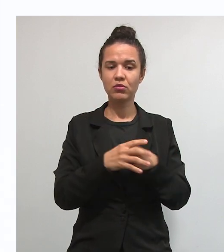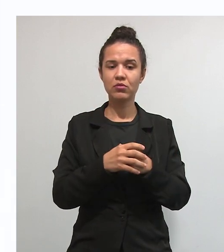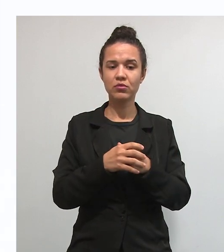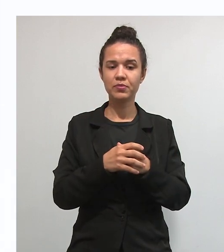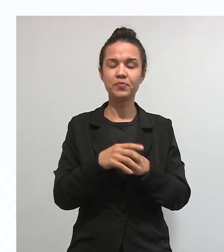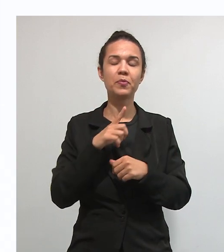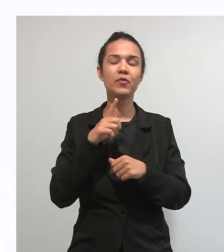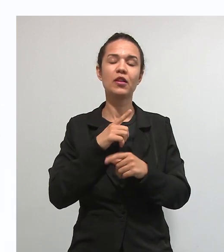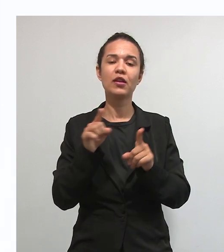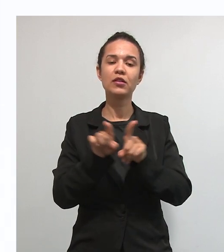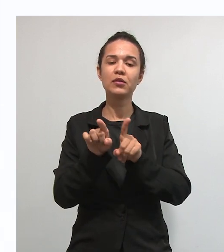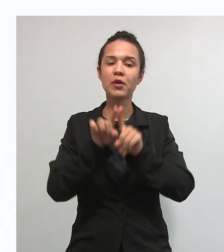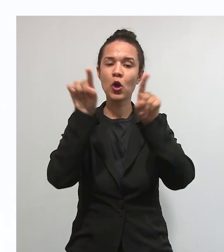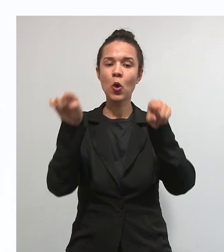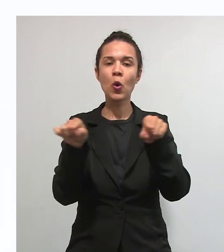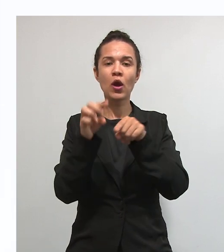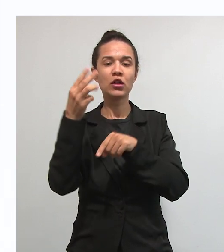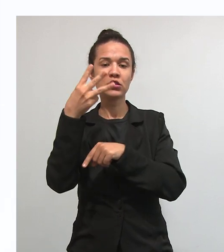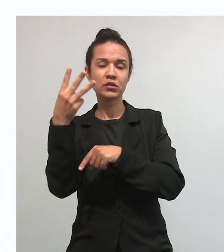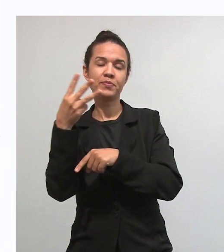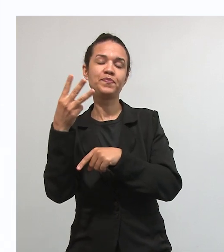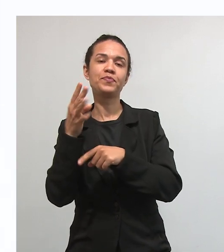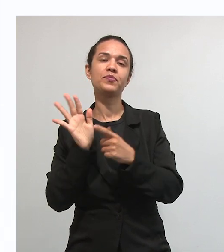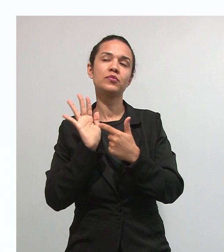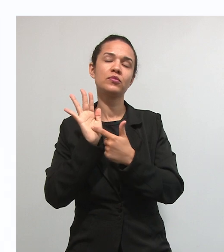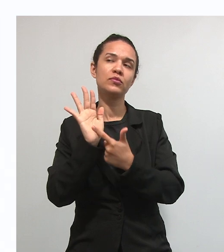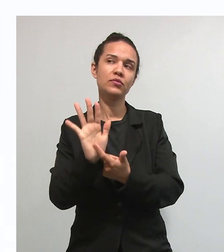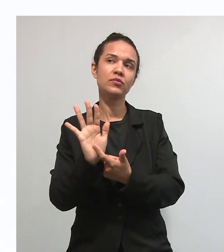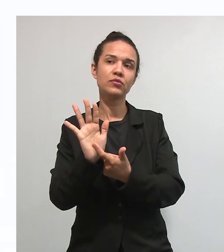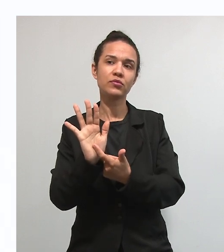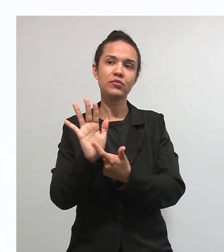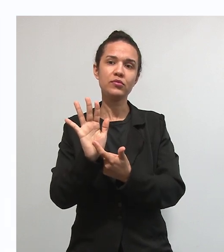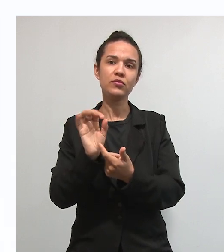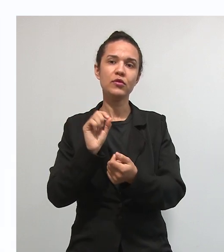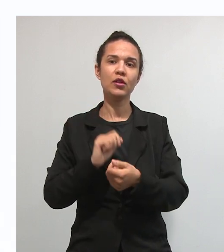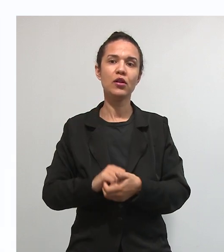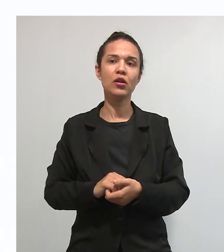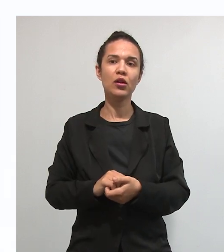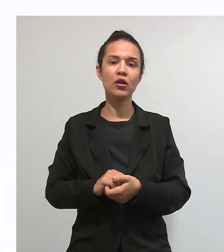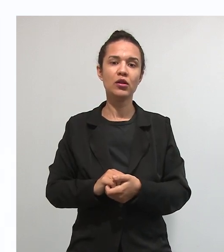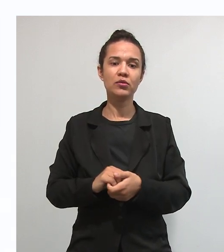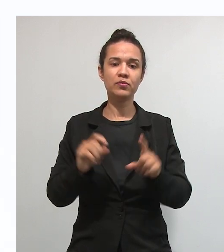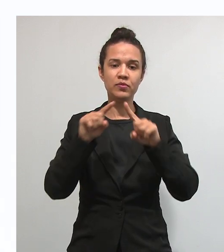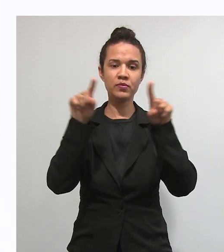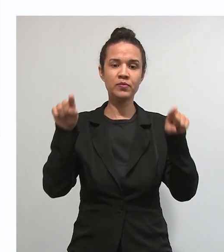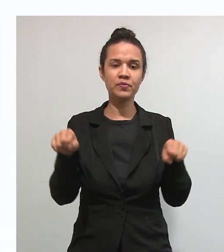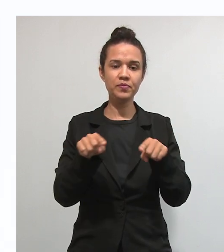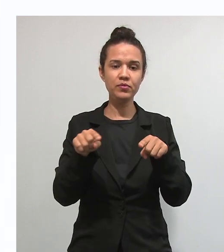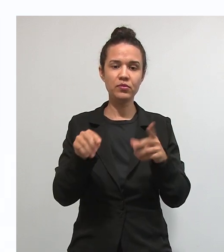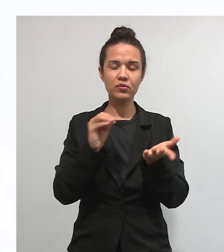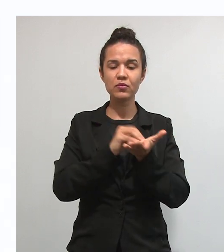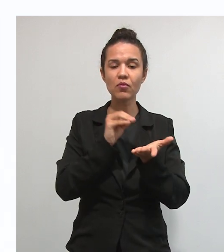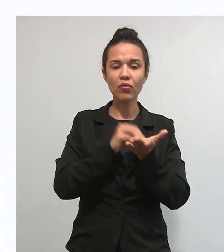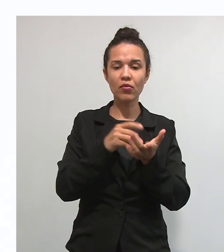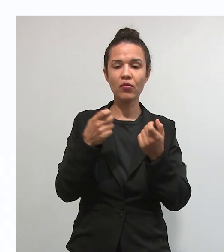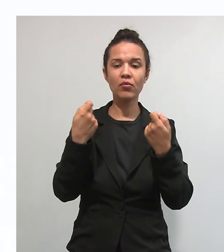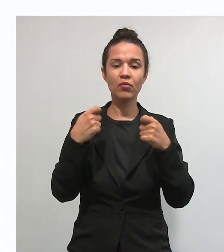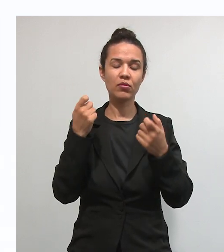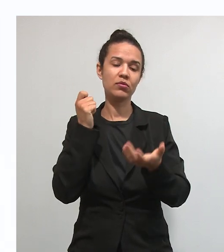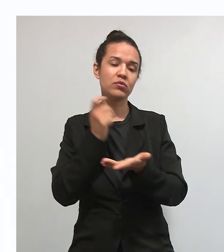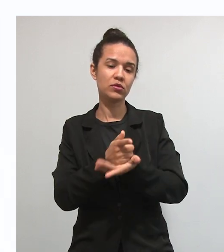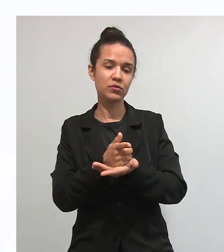Temos aqui o quadro 3, que ele já mostra aqui os quadros da execução dos restos a pagar